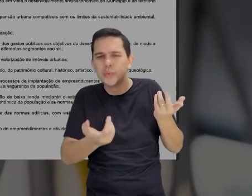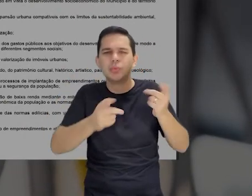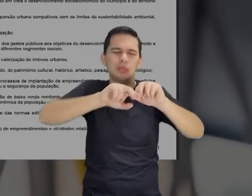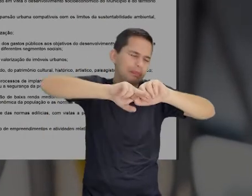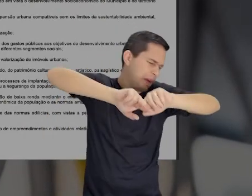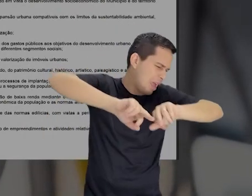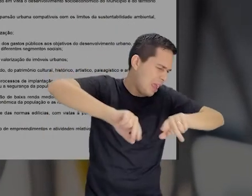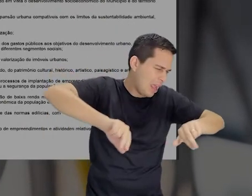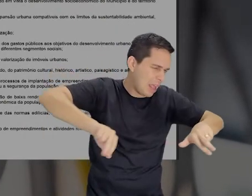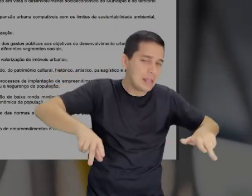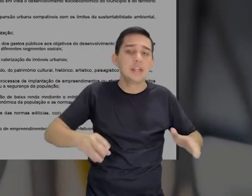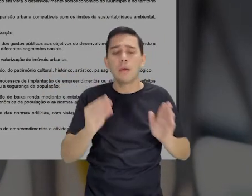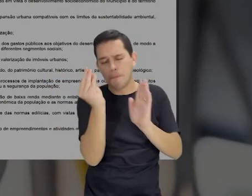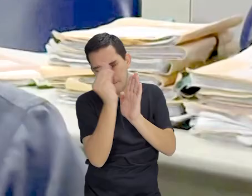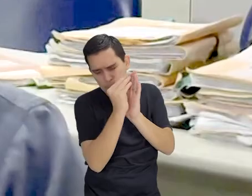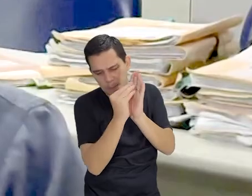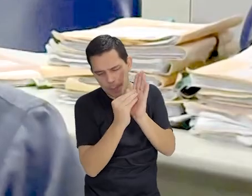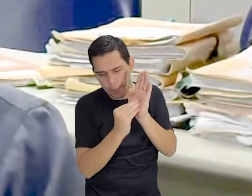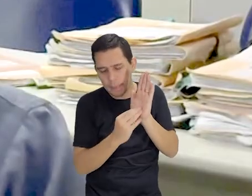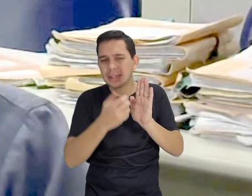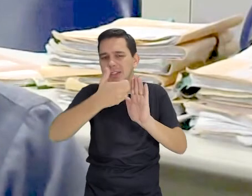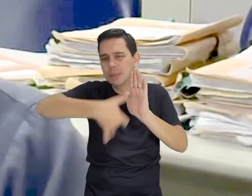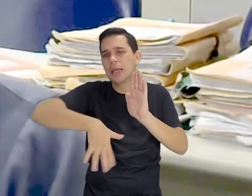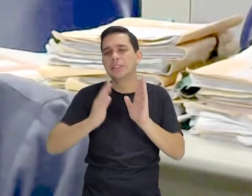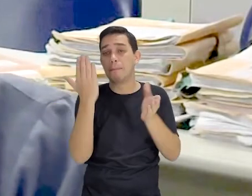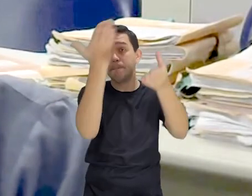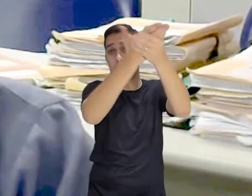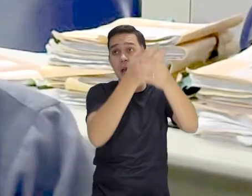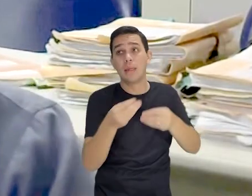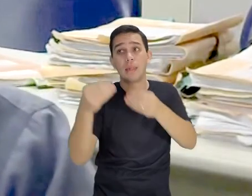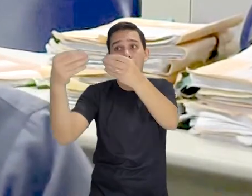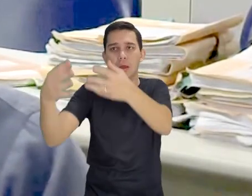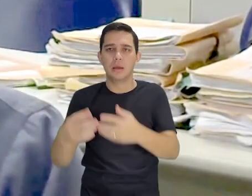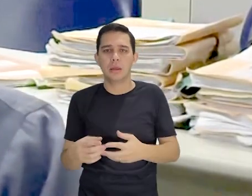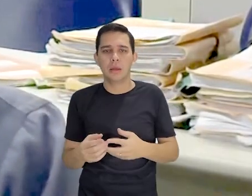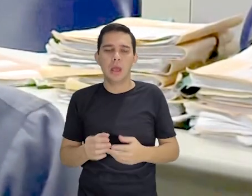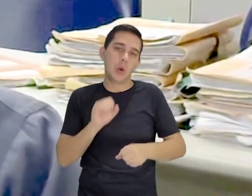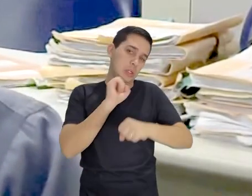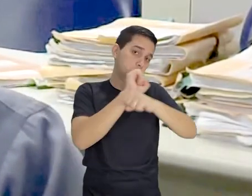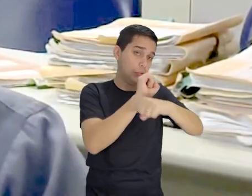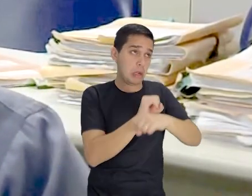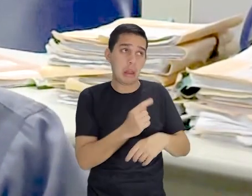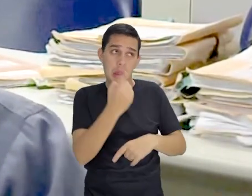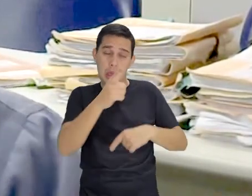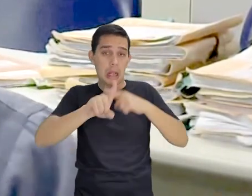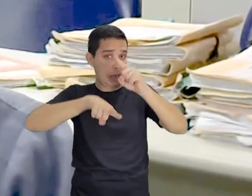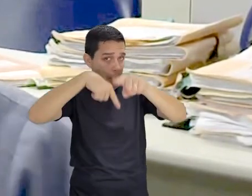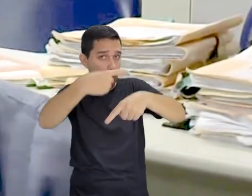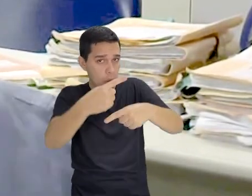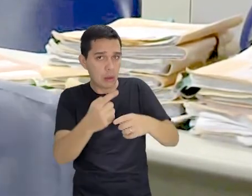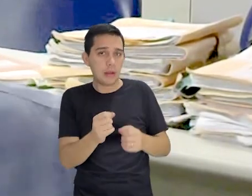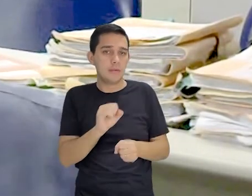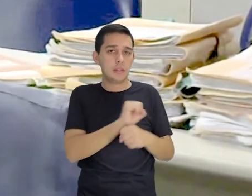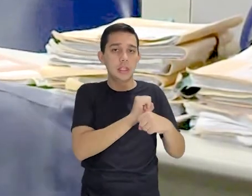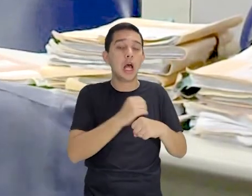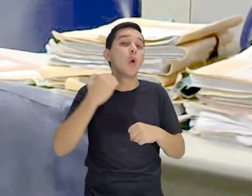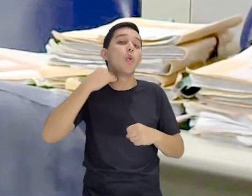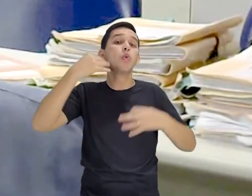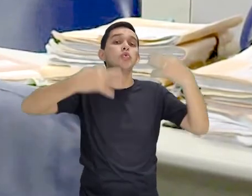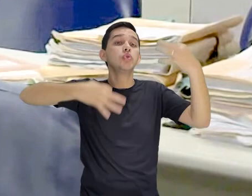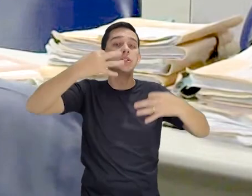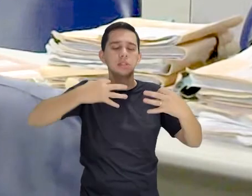pormenorizadas na ação civil pública. Após o ajuizamento da ação civil pública, o magistrado entendeu por